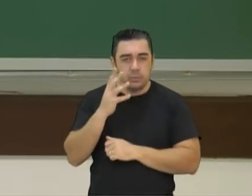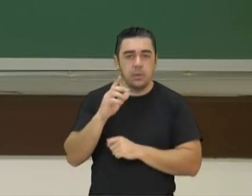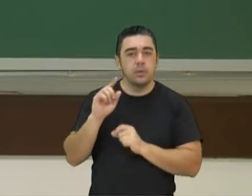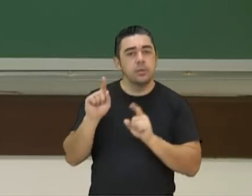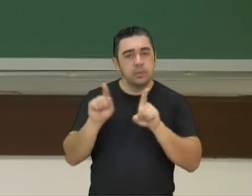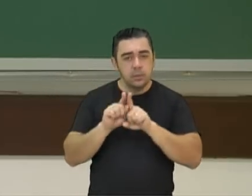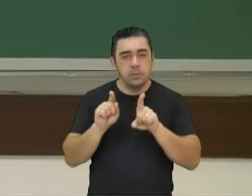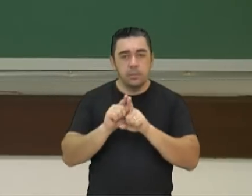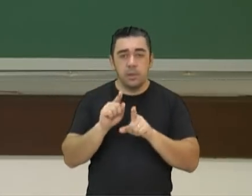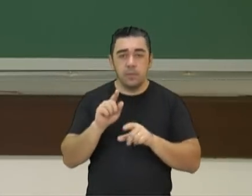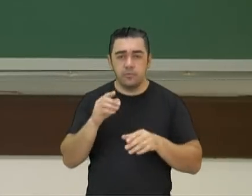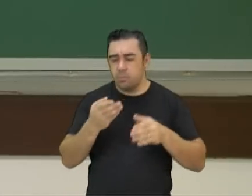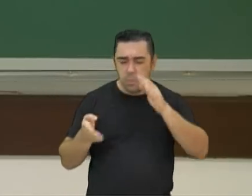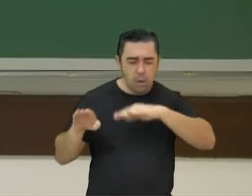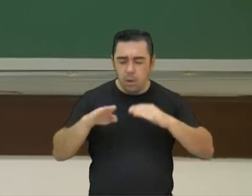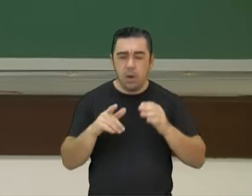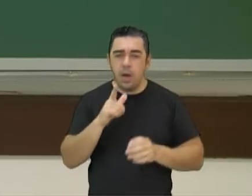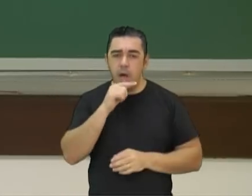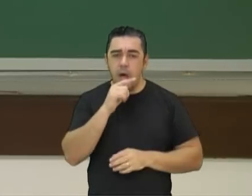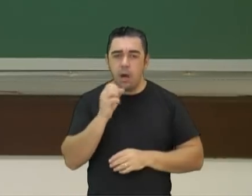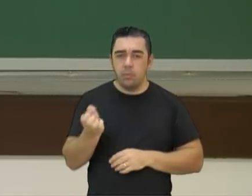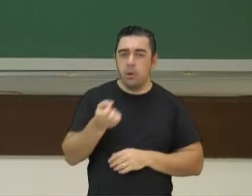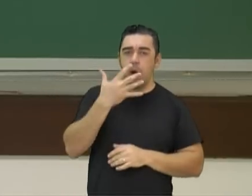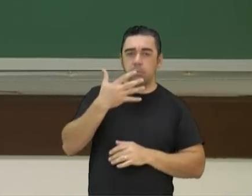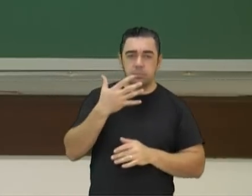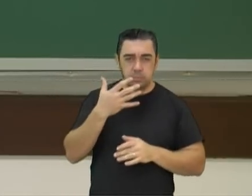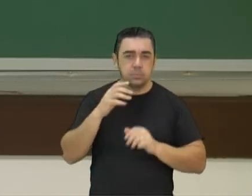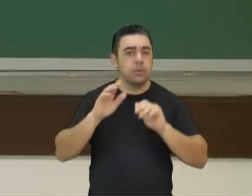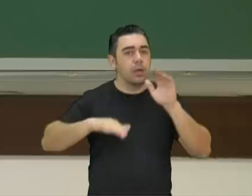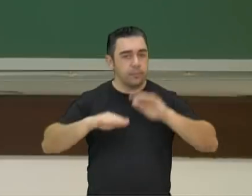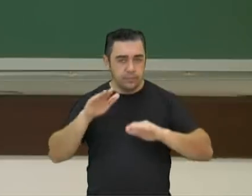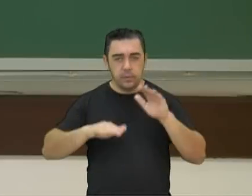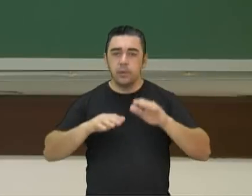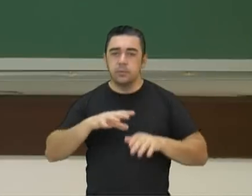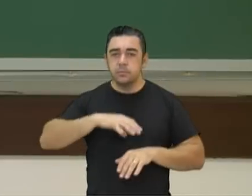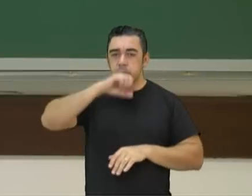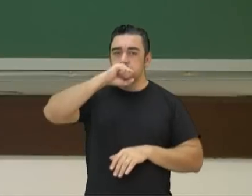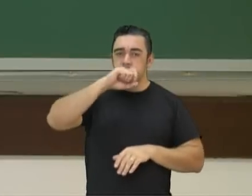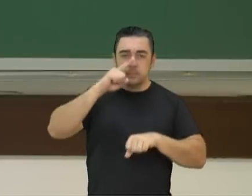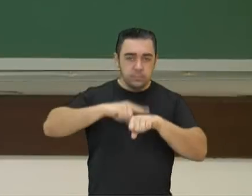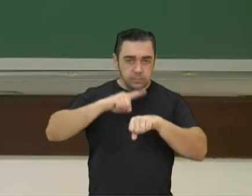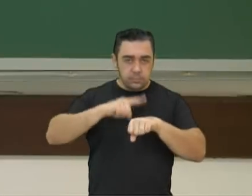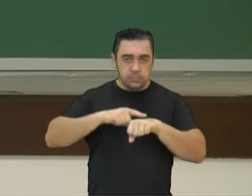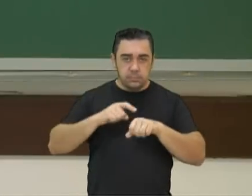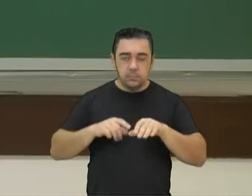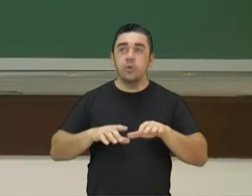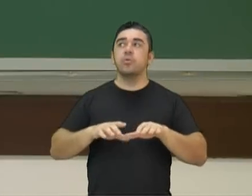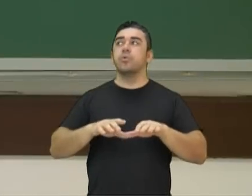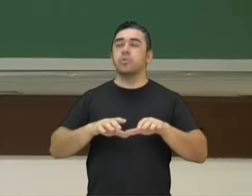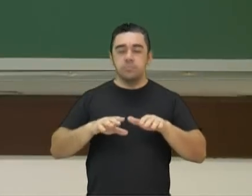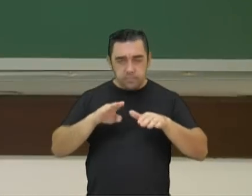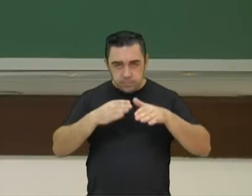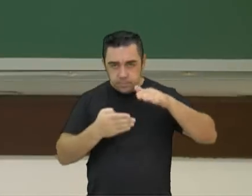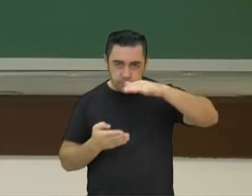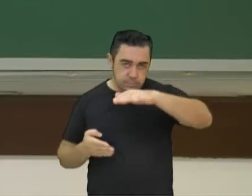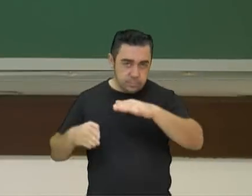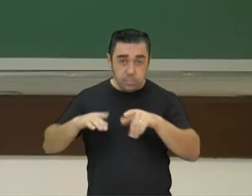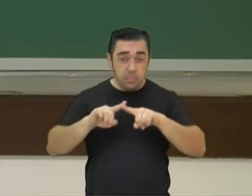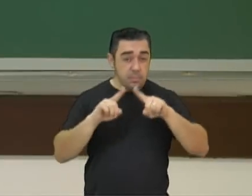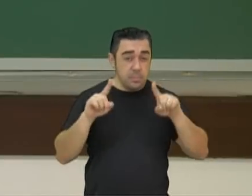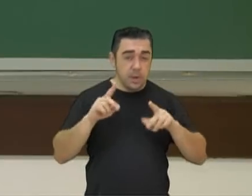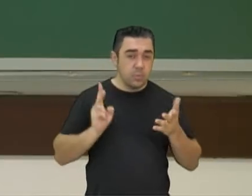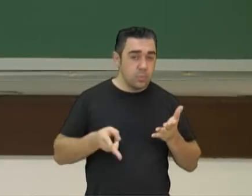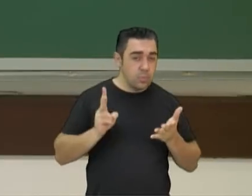para dentro da sua boca, bem na hora que você vai respirar. Mas, na continuação da